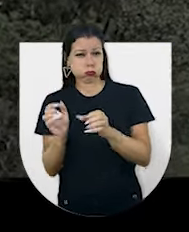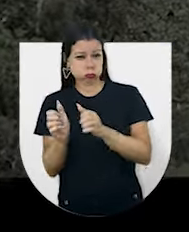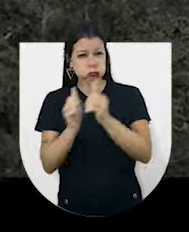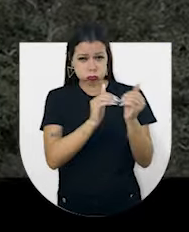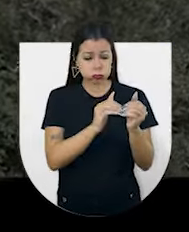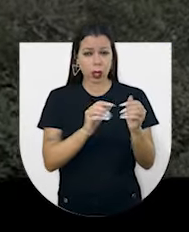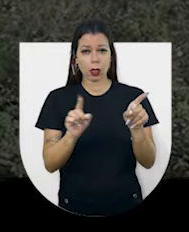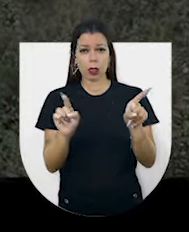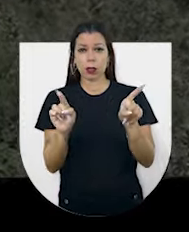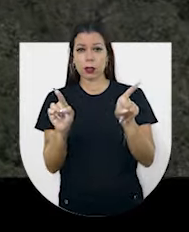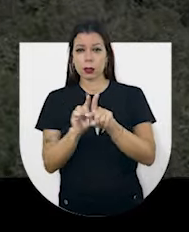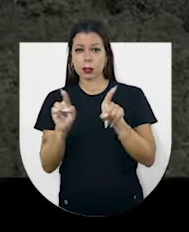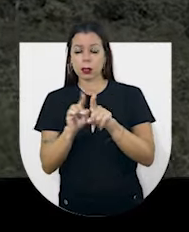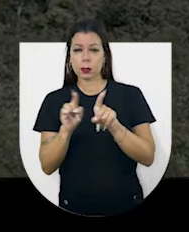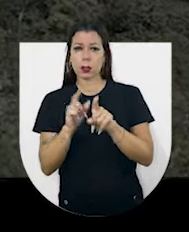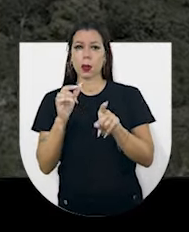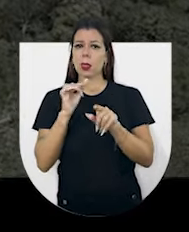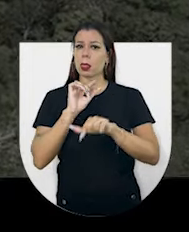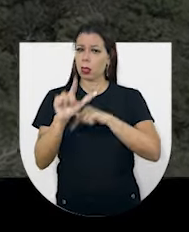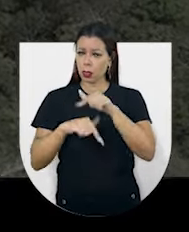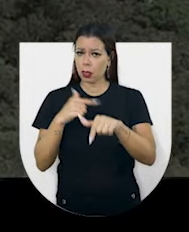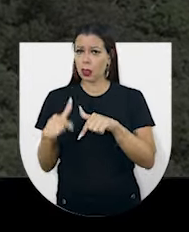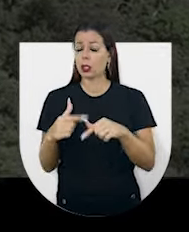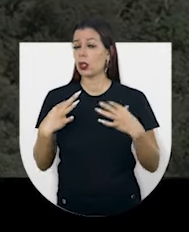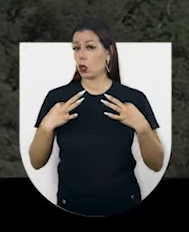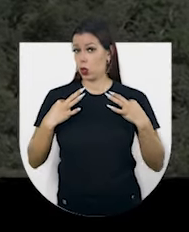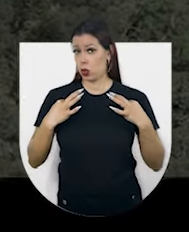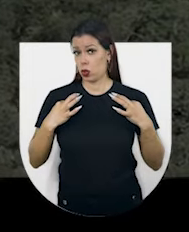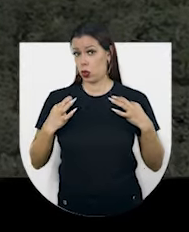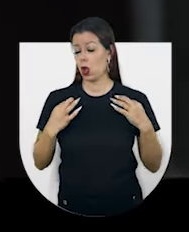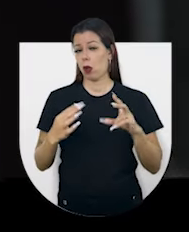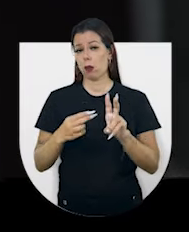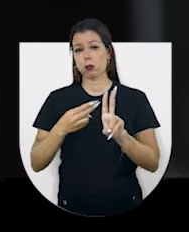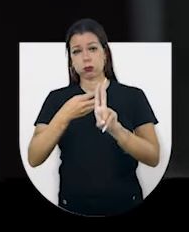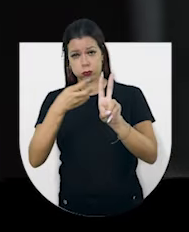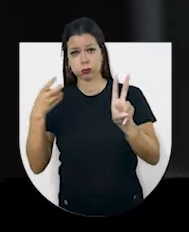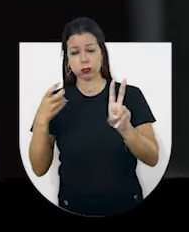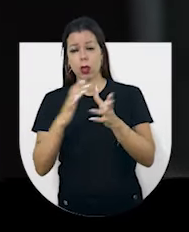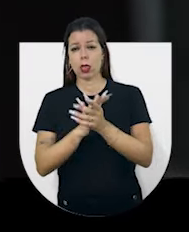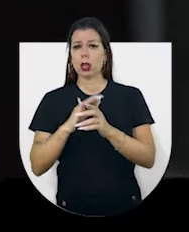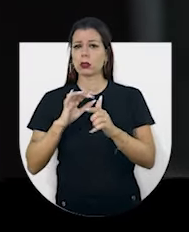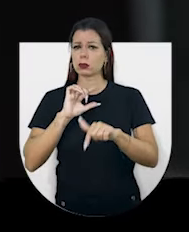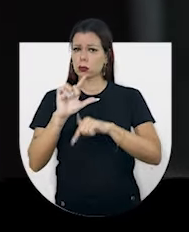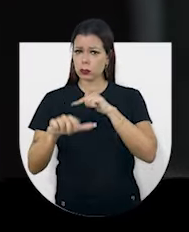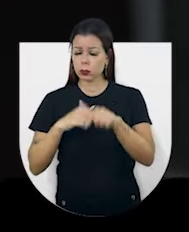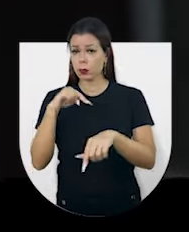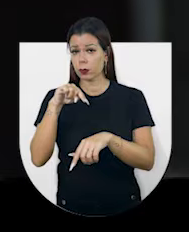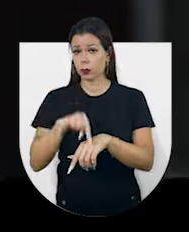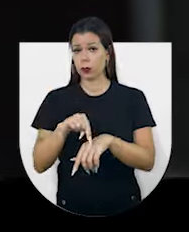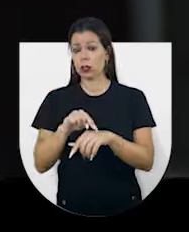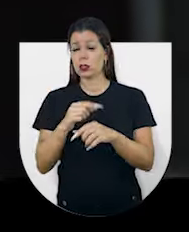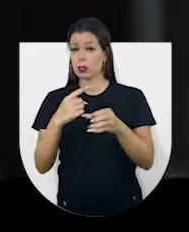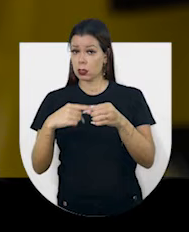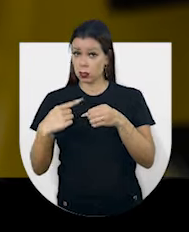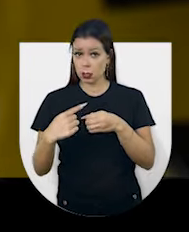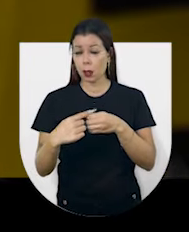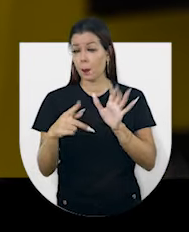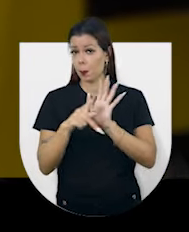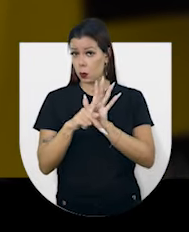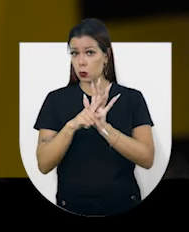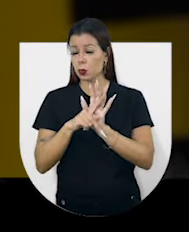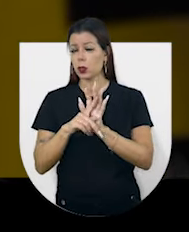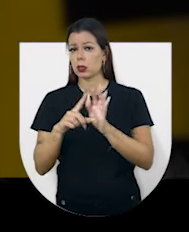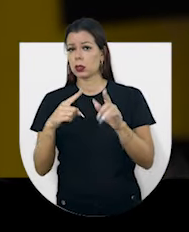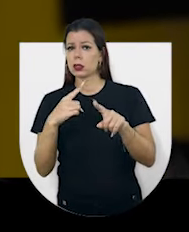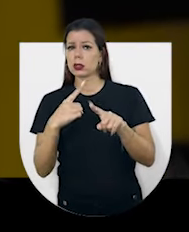Sul e sou designer de moda, trabalho com moda indígena. Eu sou da etnia terena, aqui em Anastácio eu